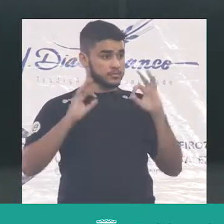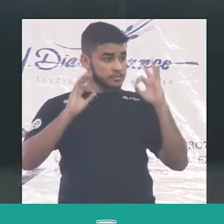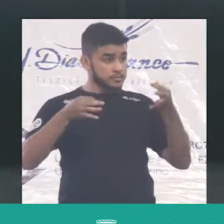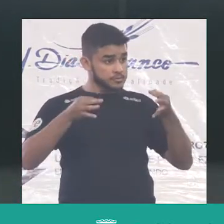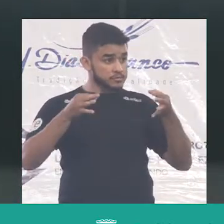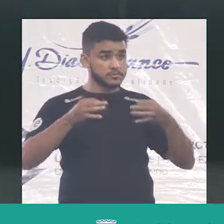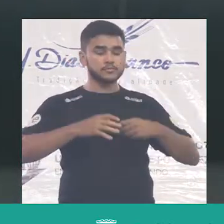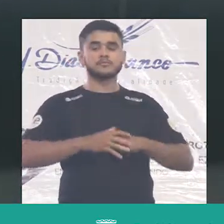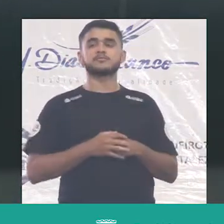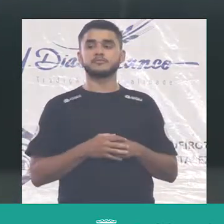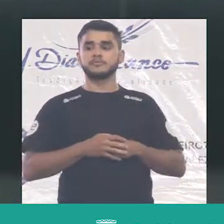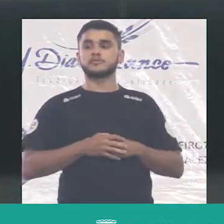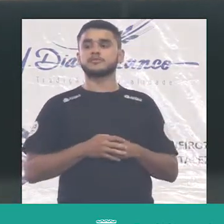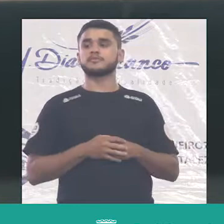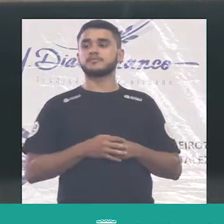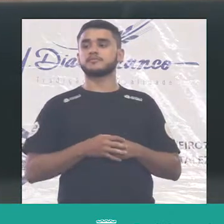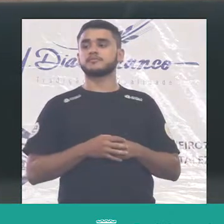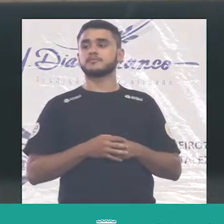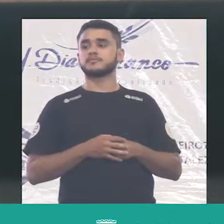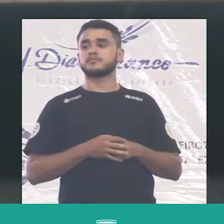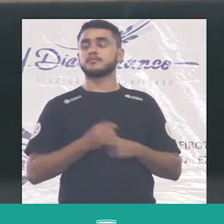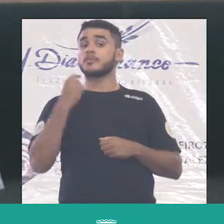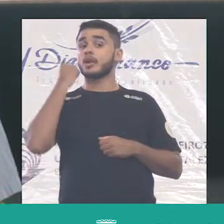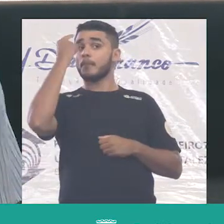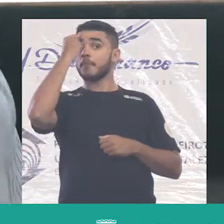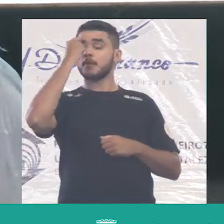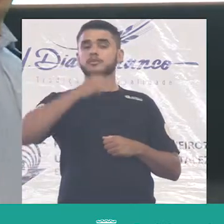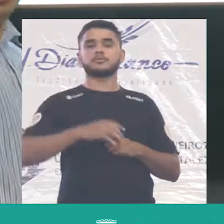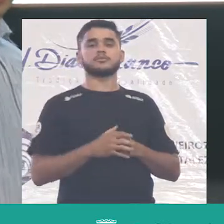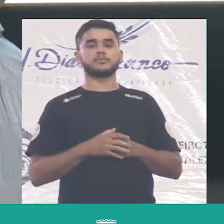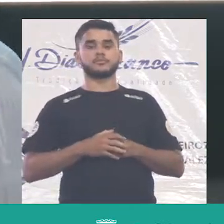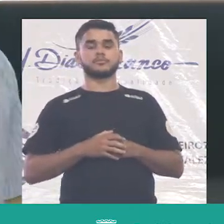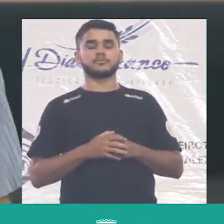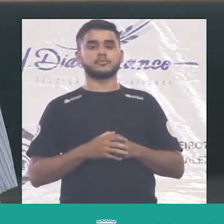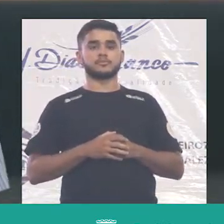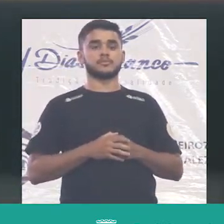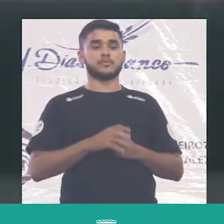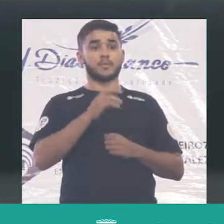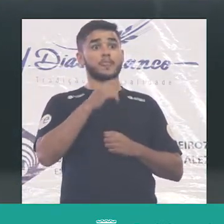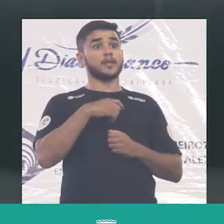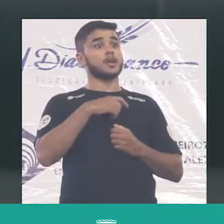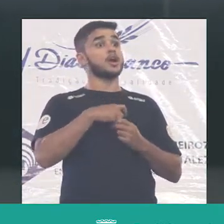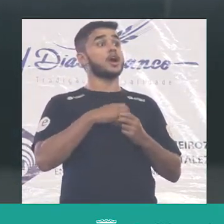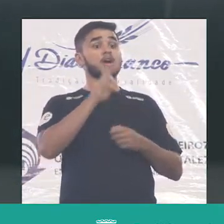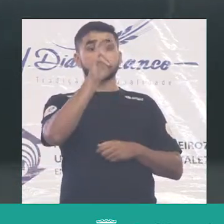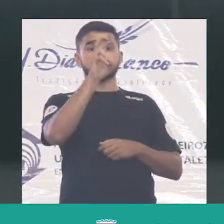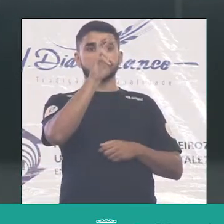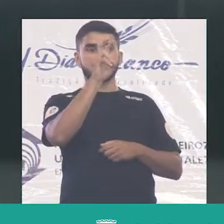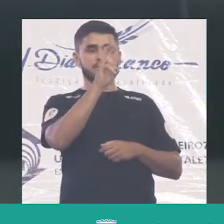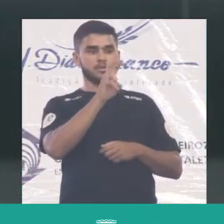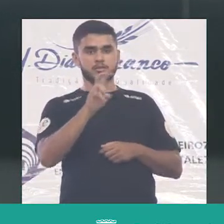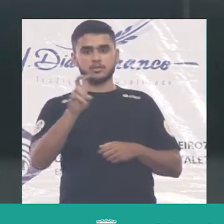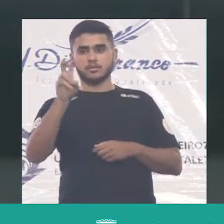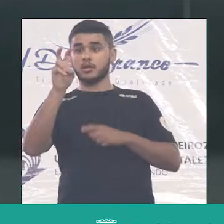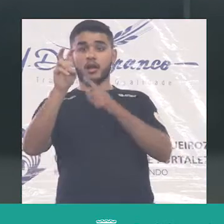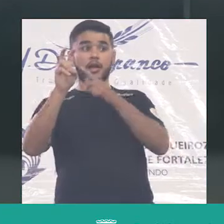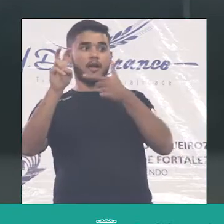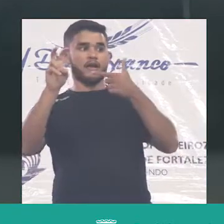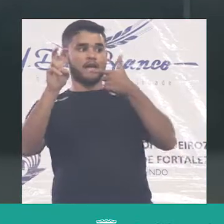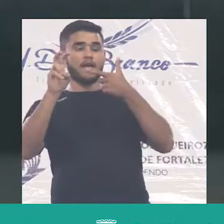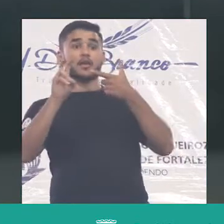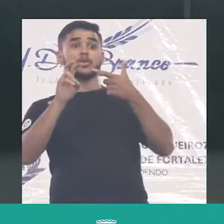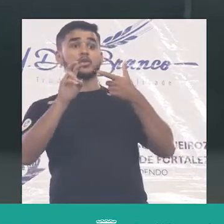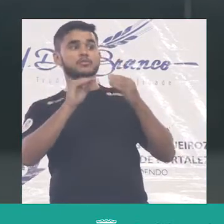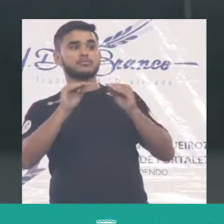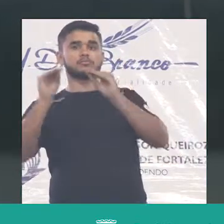Escreveu? 35 ao quadrado. O bizu qual é? Tira o 5 e já bota o quê? 25. Tira